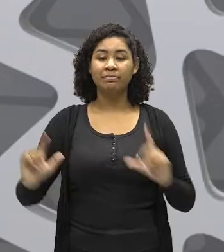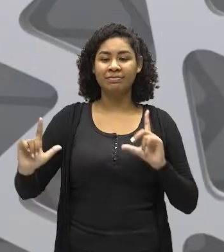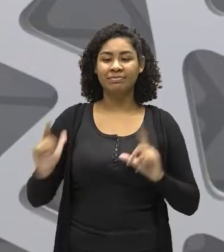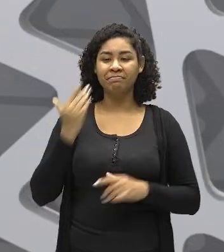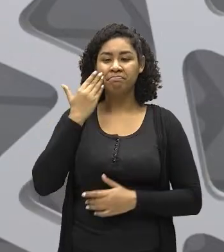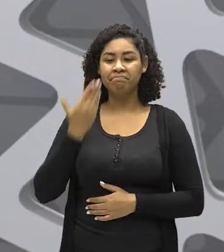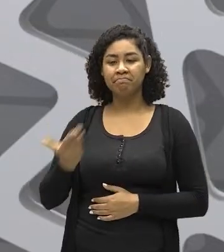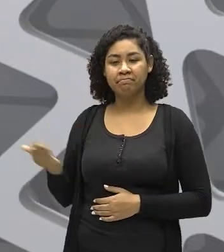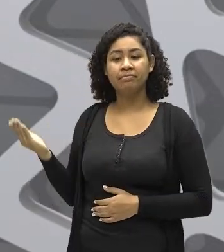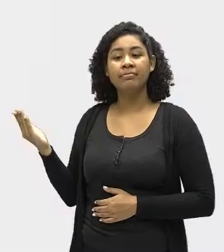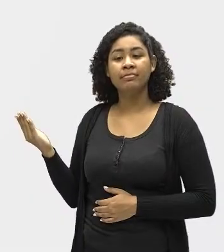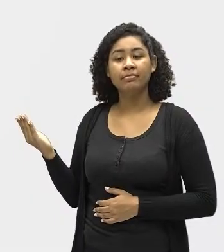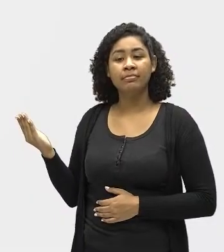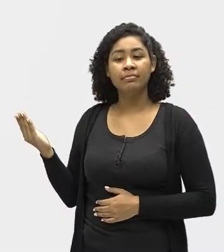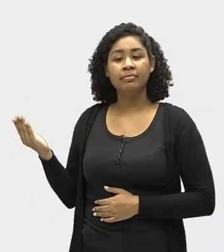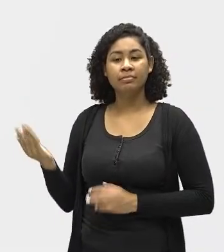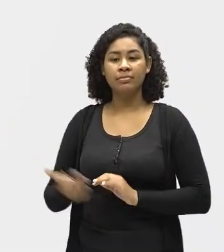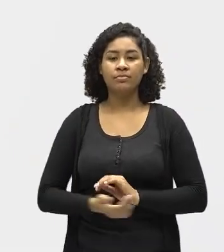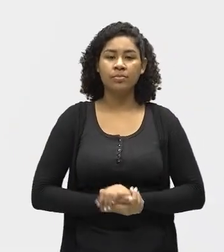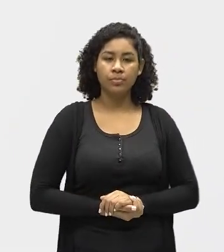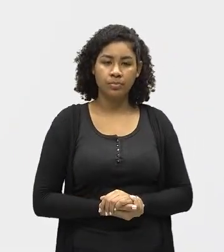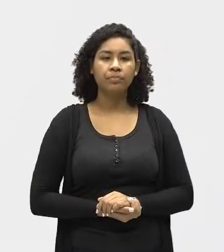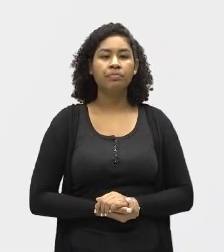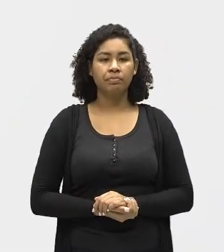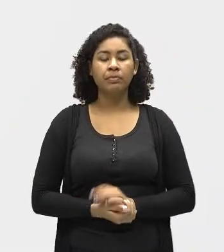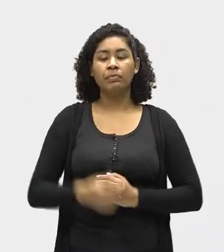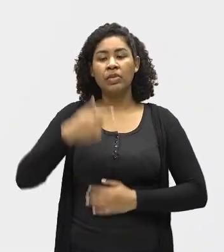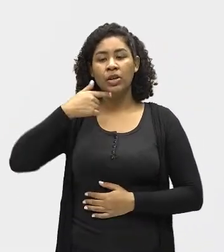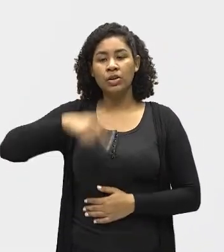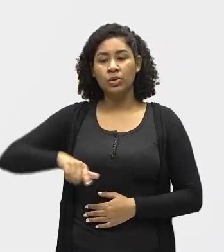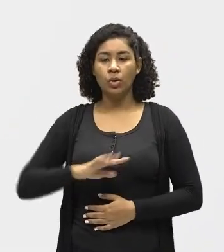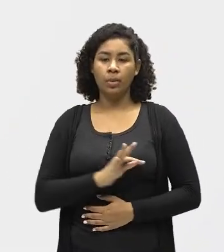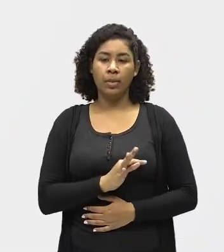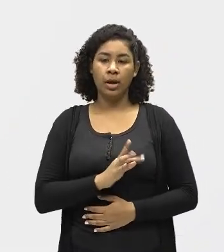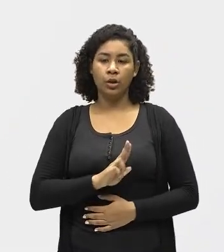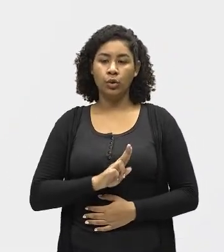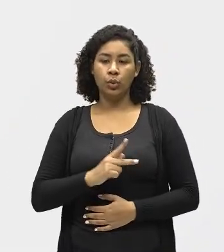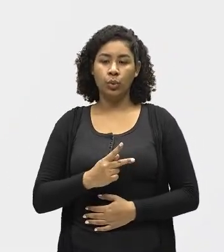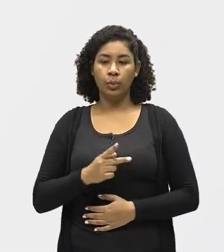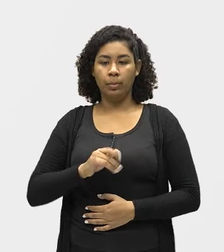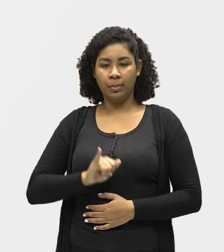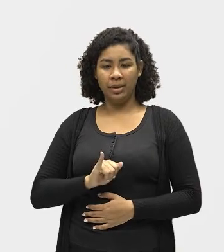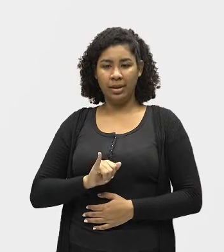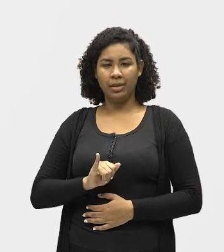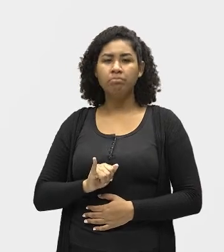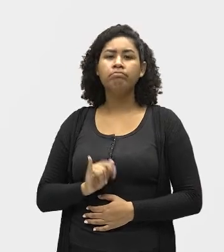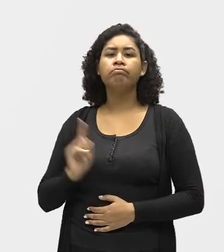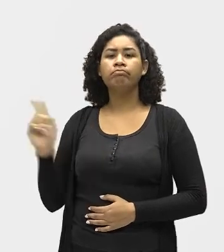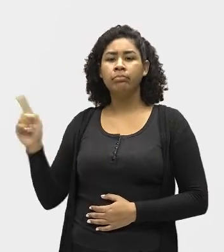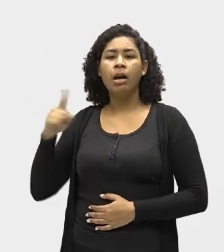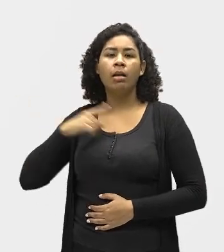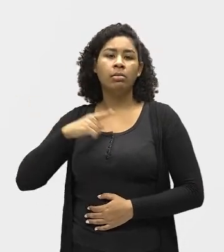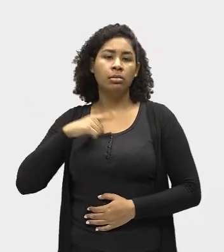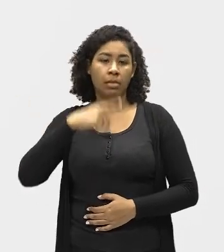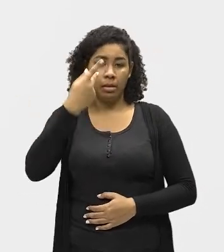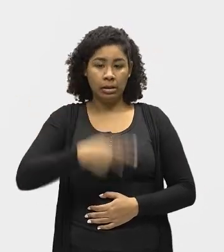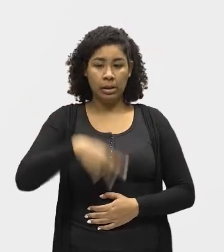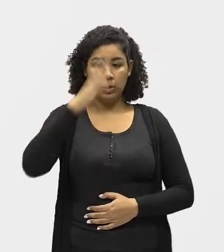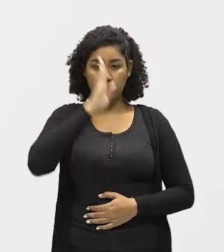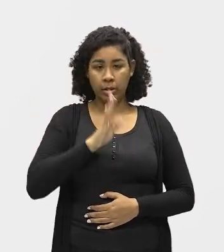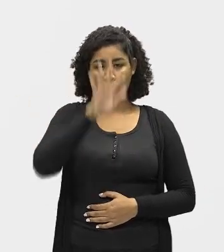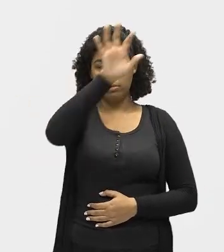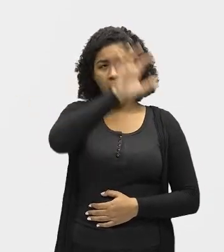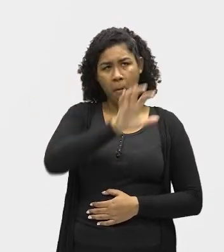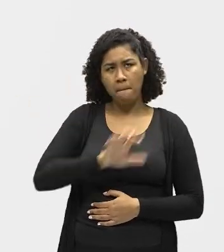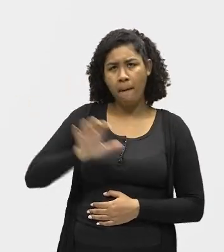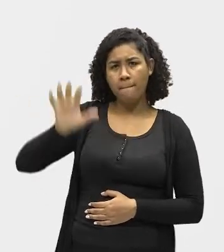na próxima imagem para vocês. O Tupi-Guarani compreende 10 famílias distribuídas pelo nosso território e se divide